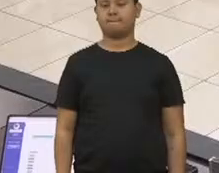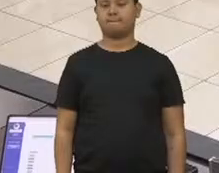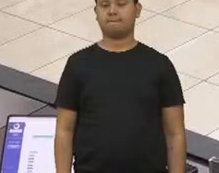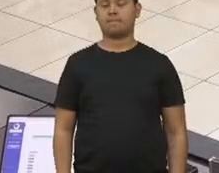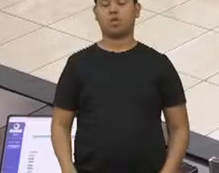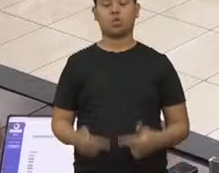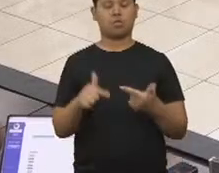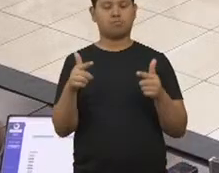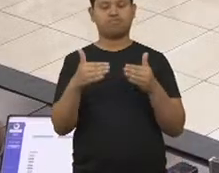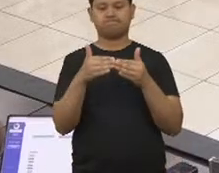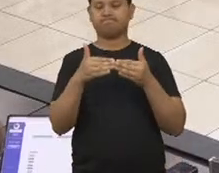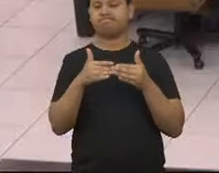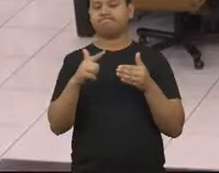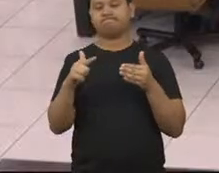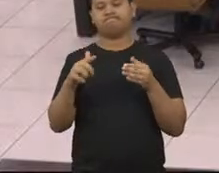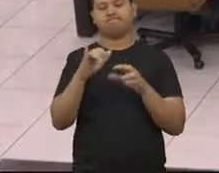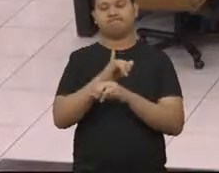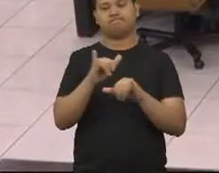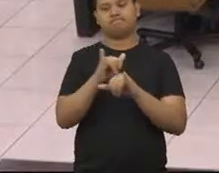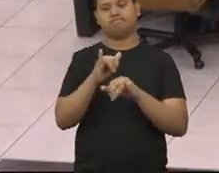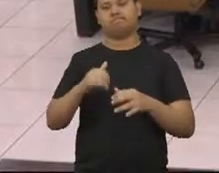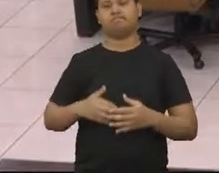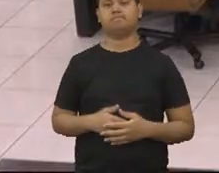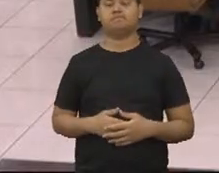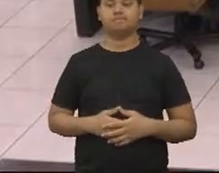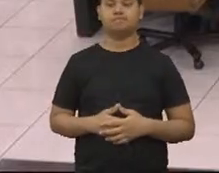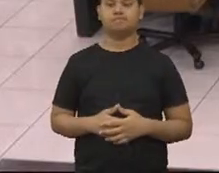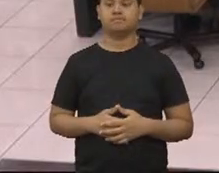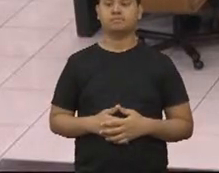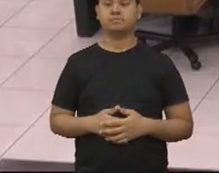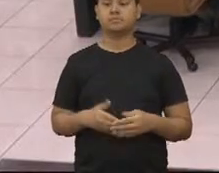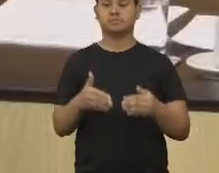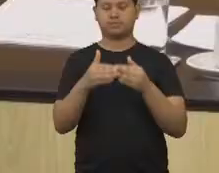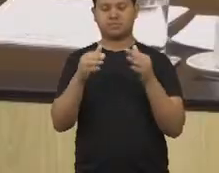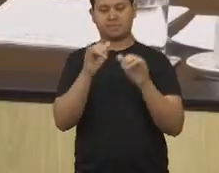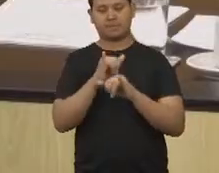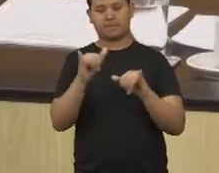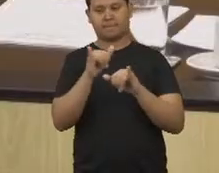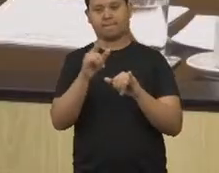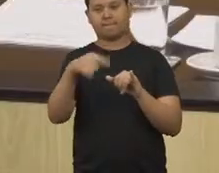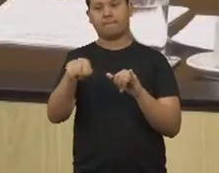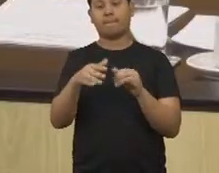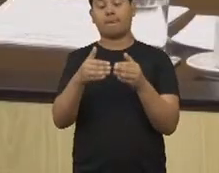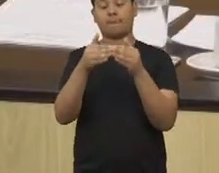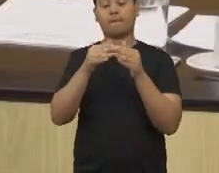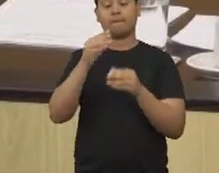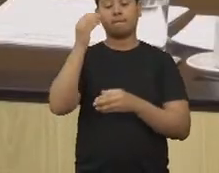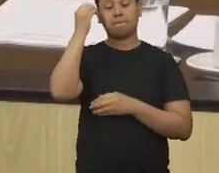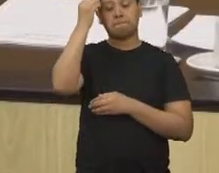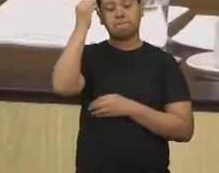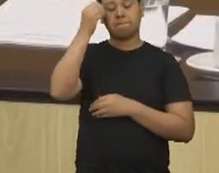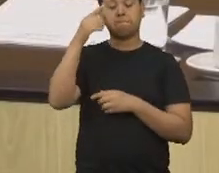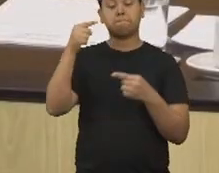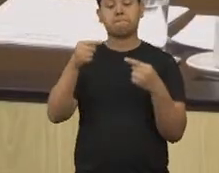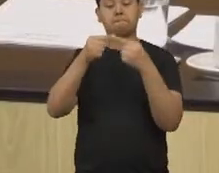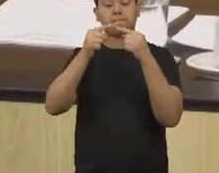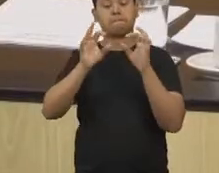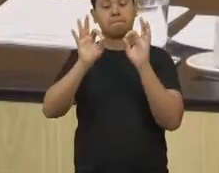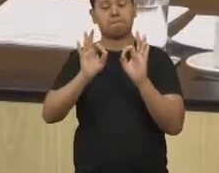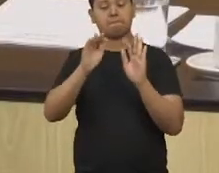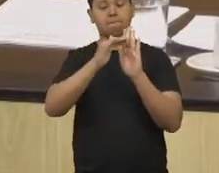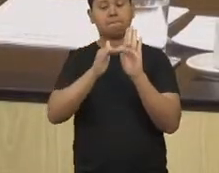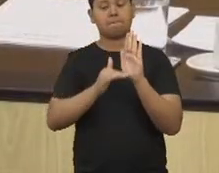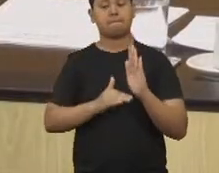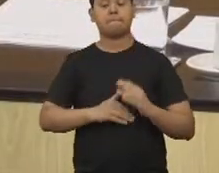Não temos mais pedidos de informações. Os pedidos de informações foram apreciados na forma